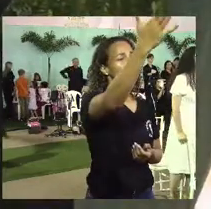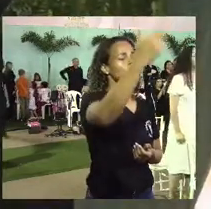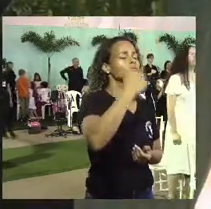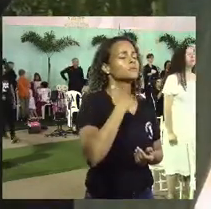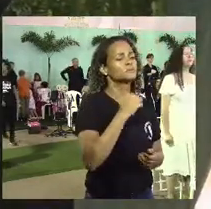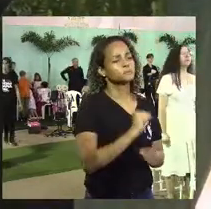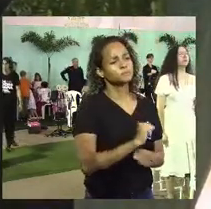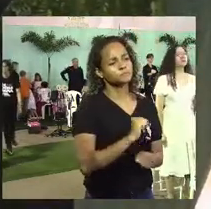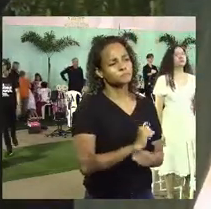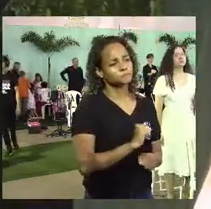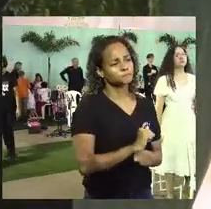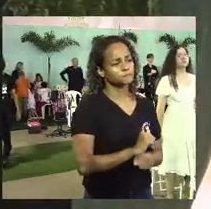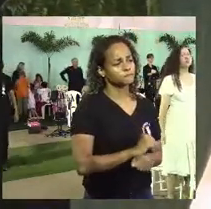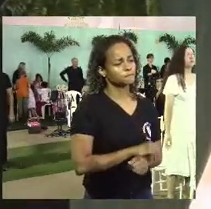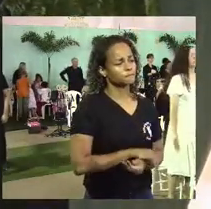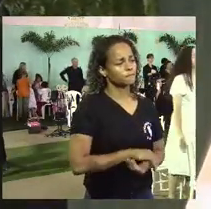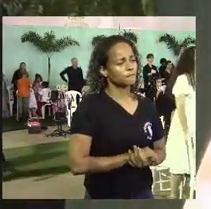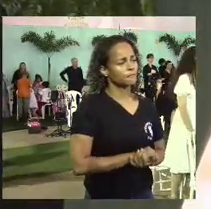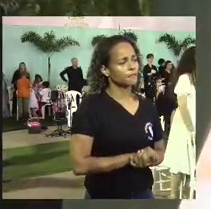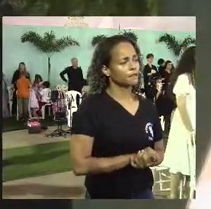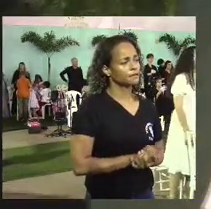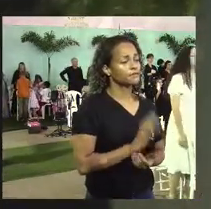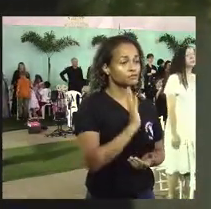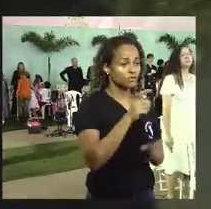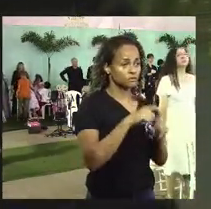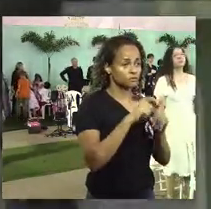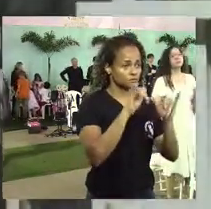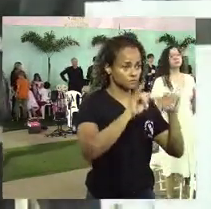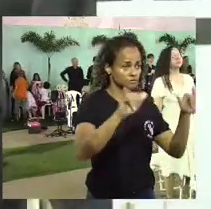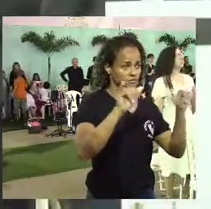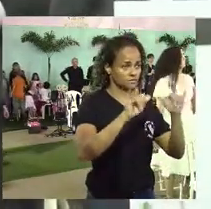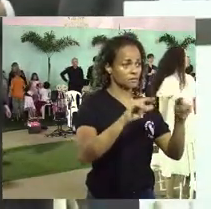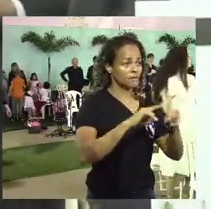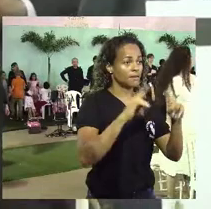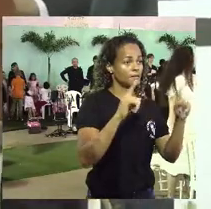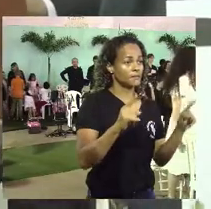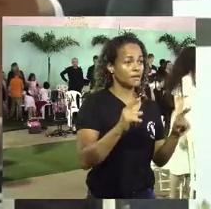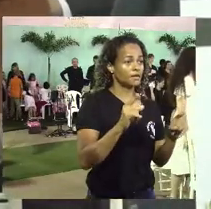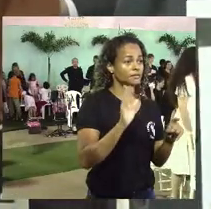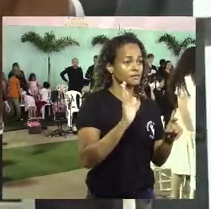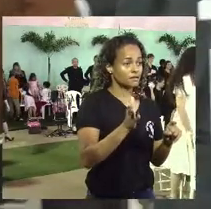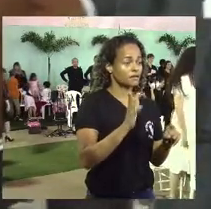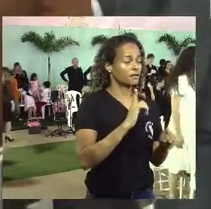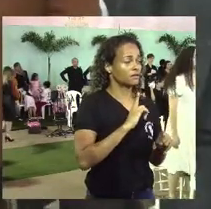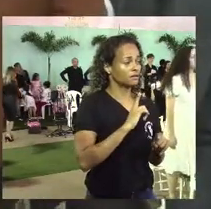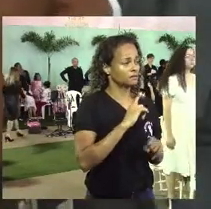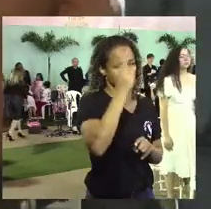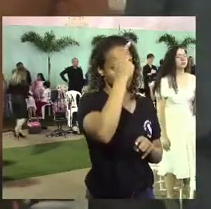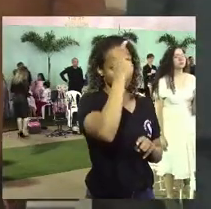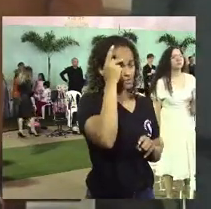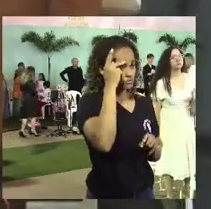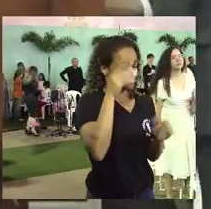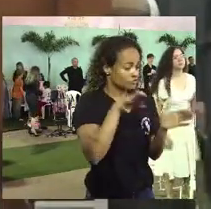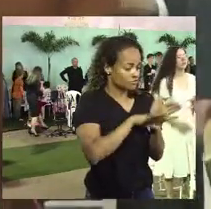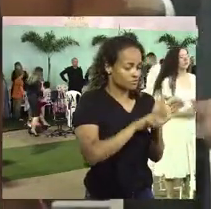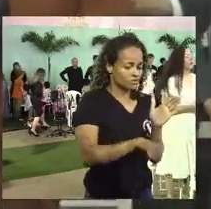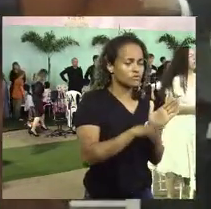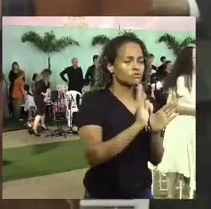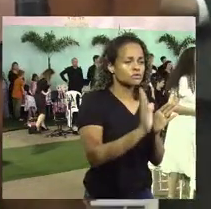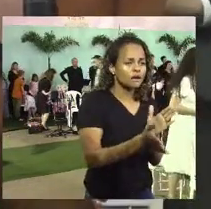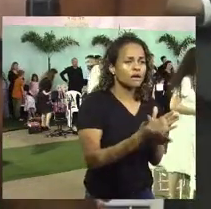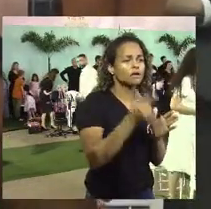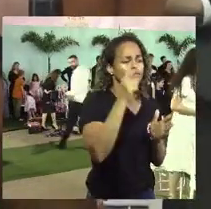você chegar eu já vou pregar o evangelho já vou entregar a palavra mas existe pessoas que já vieram decididas a entregar a vida Jesus